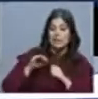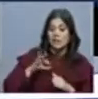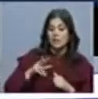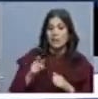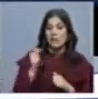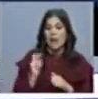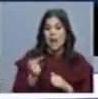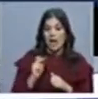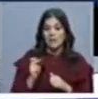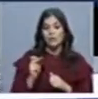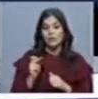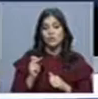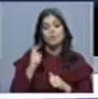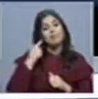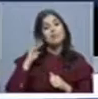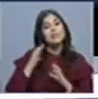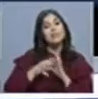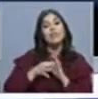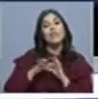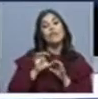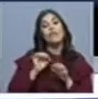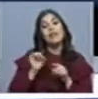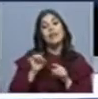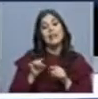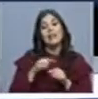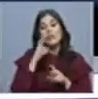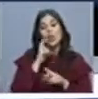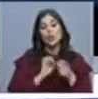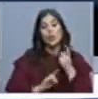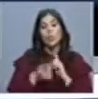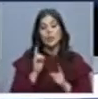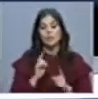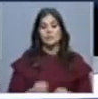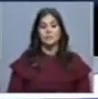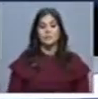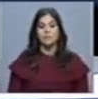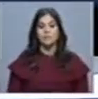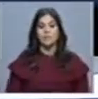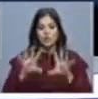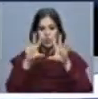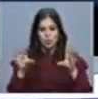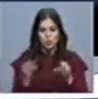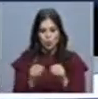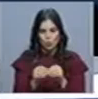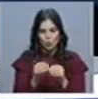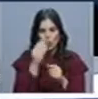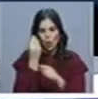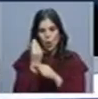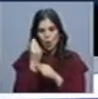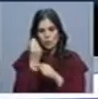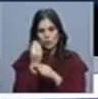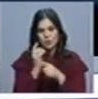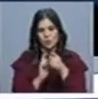no passado, das órbitas desses corpos. Então, o que é que ele encontrou? Olha, ele encontrou um conjunto de objetos